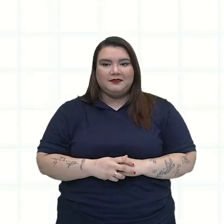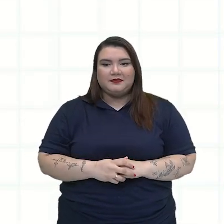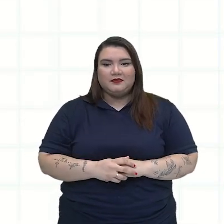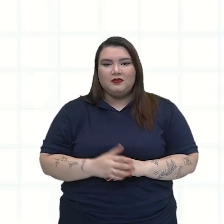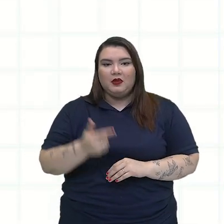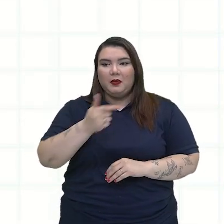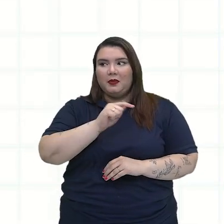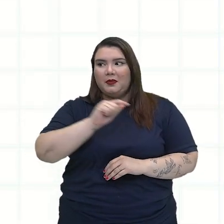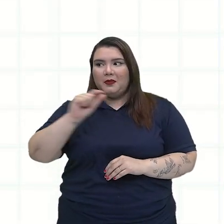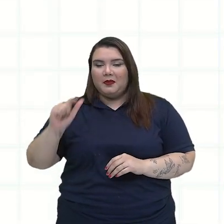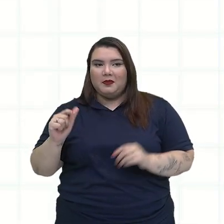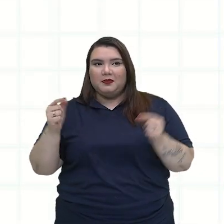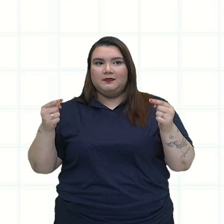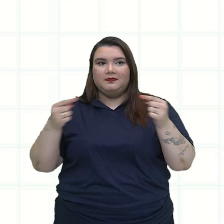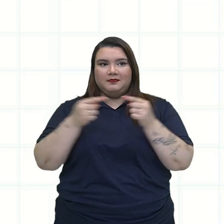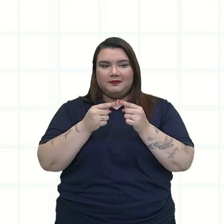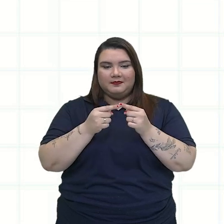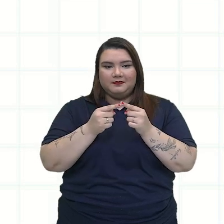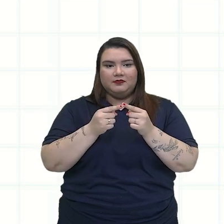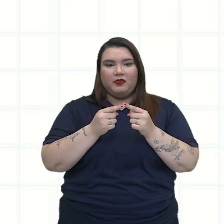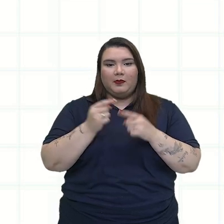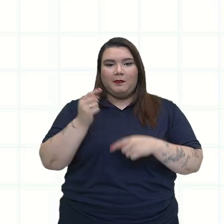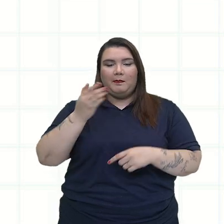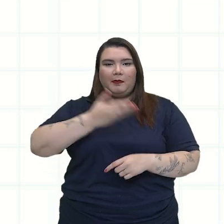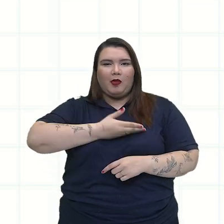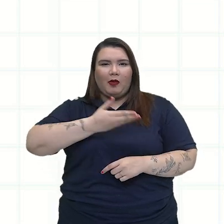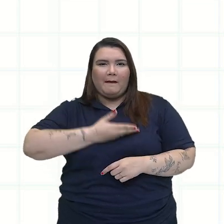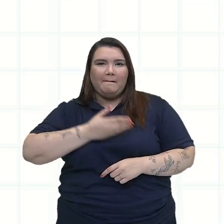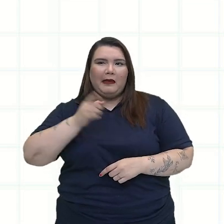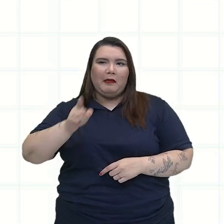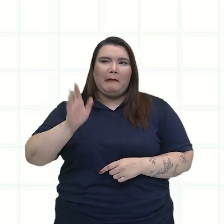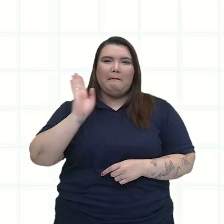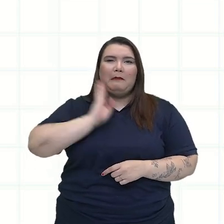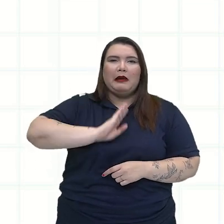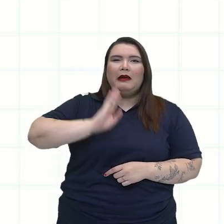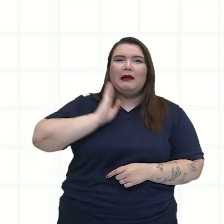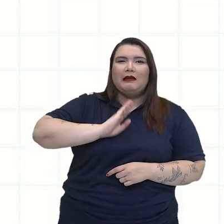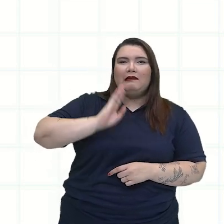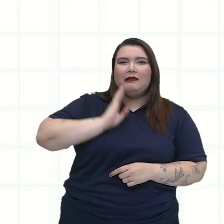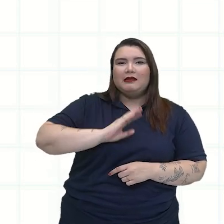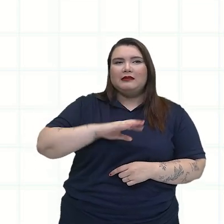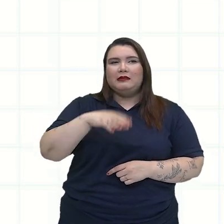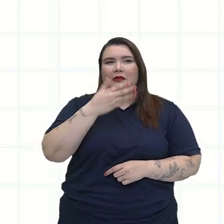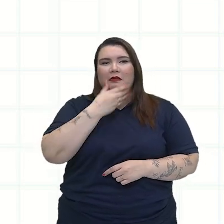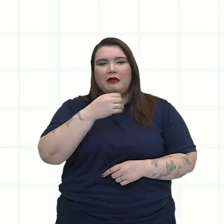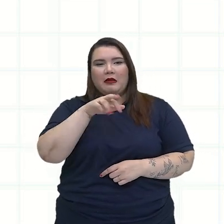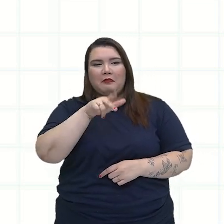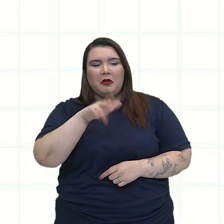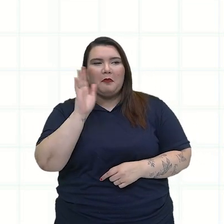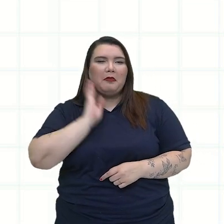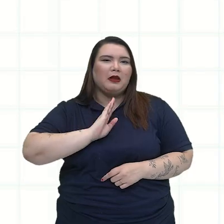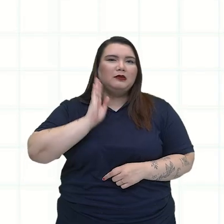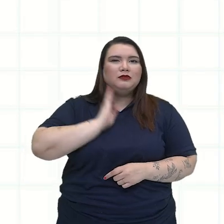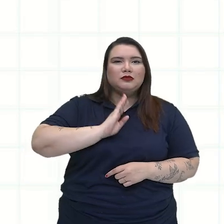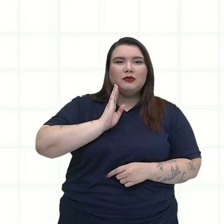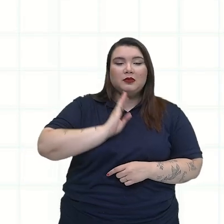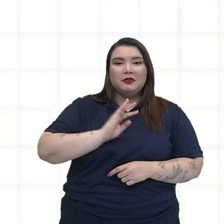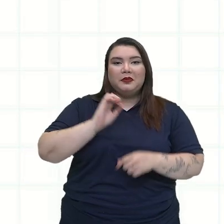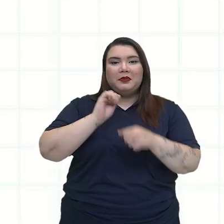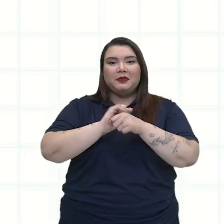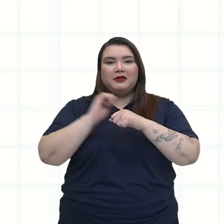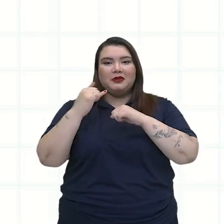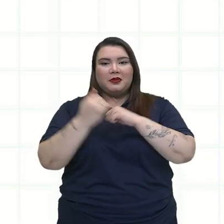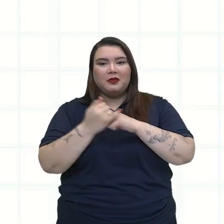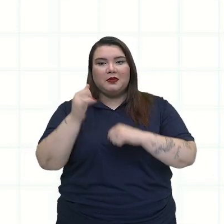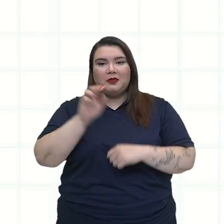Próximo. Eu quero dizer, meu amigo é preguiçoso, meu irmão é preguiçoso. O adjetivo que nós